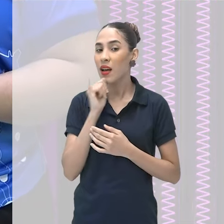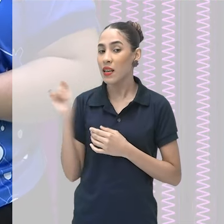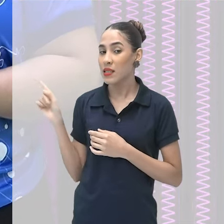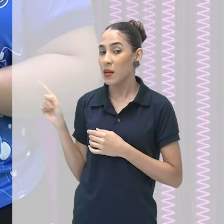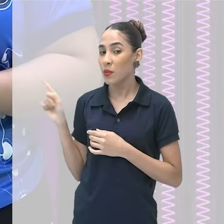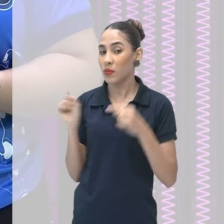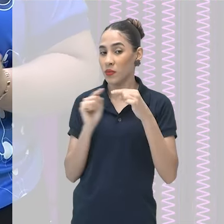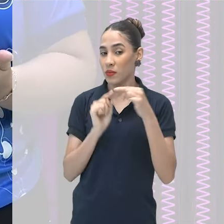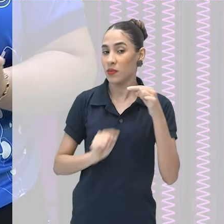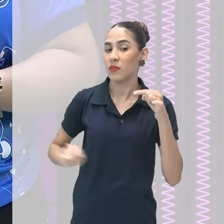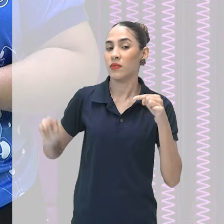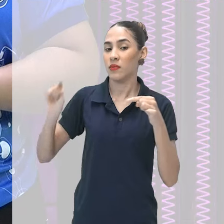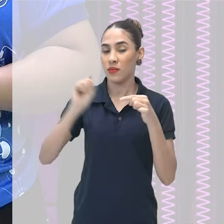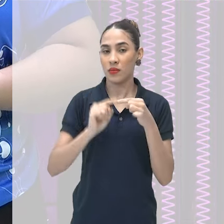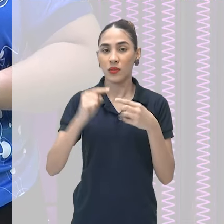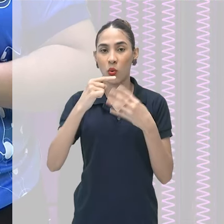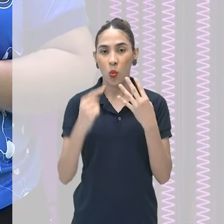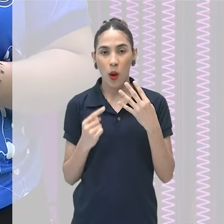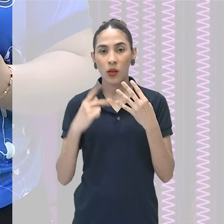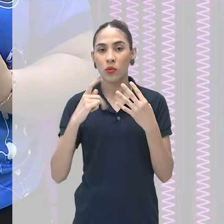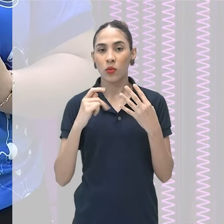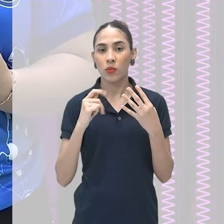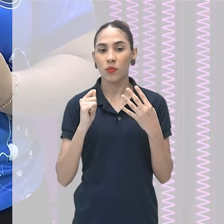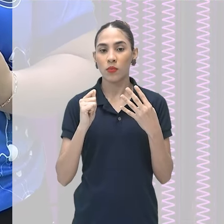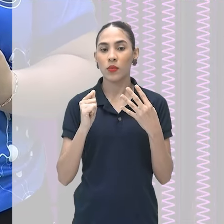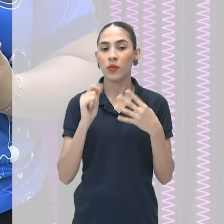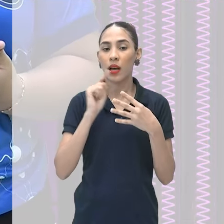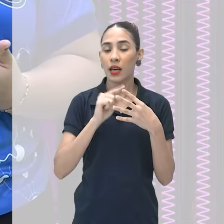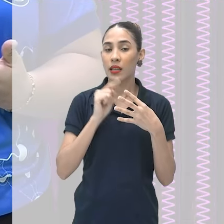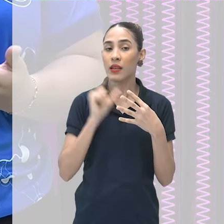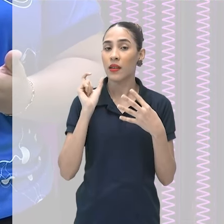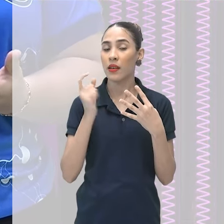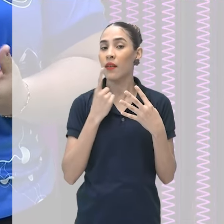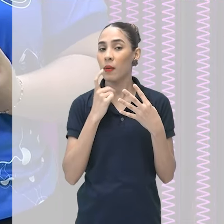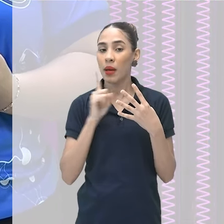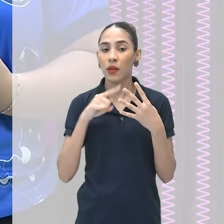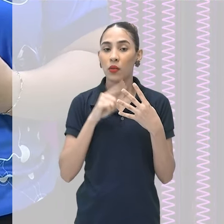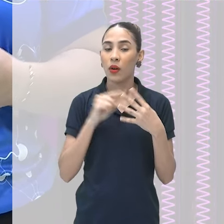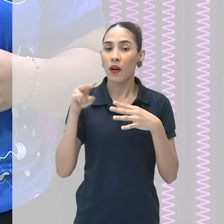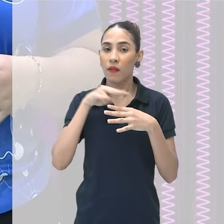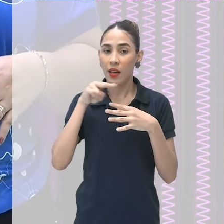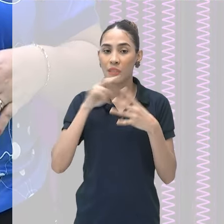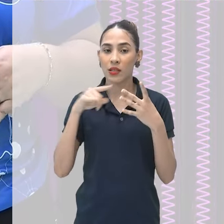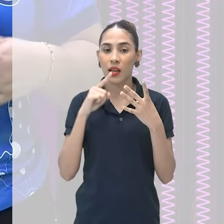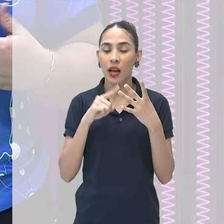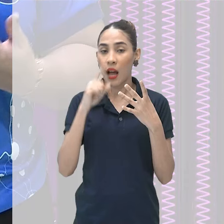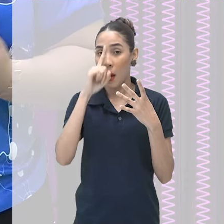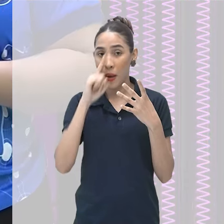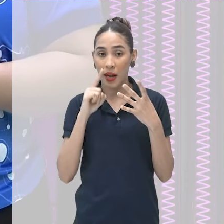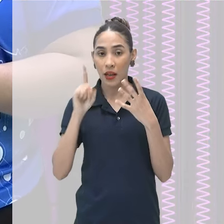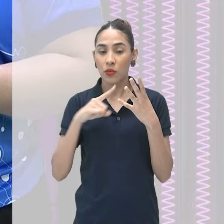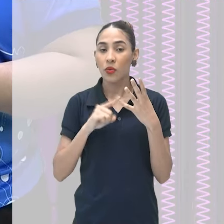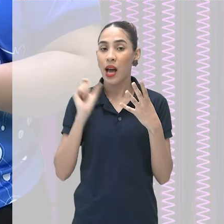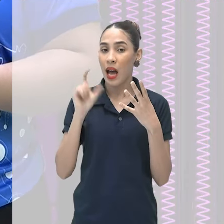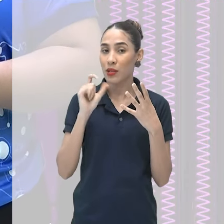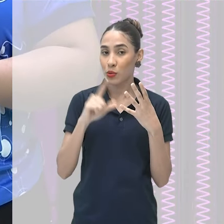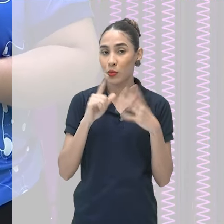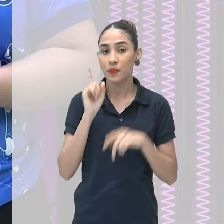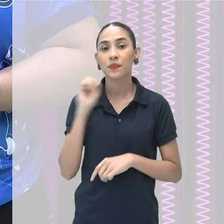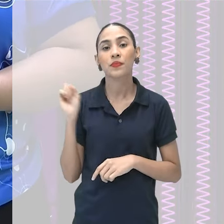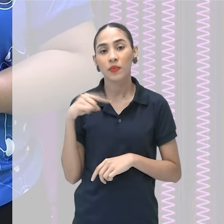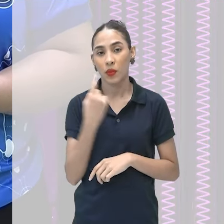vendo aqui no gráfico, né? São 4 partes aí, vermelho, verde, amarela e azul. E esses tipos de